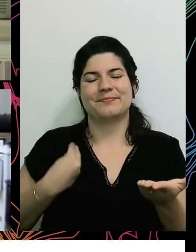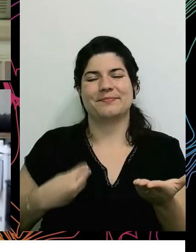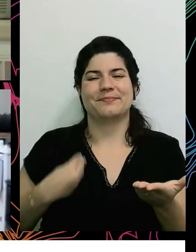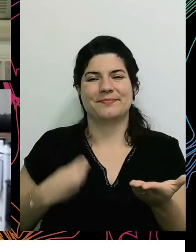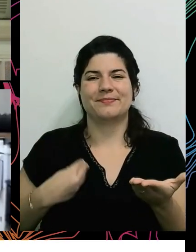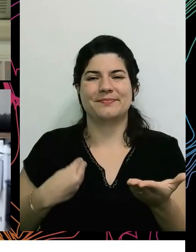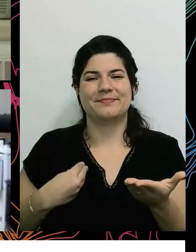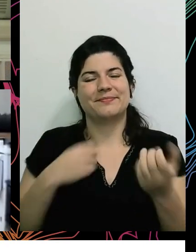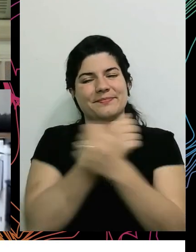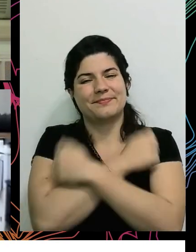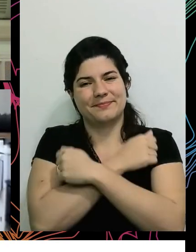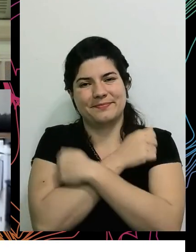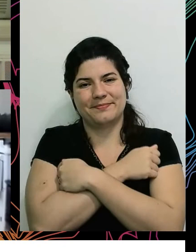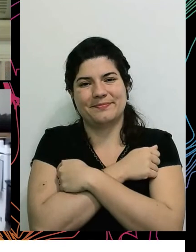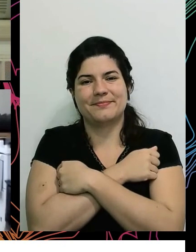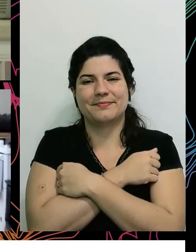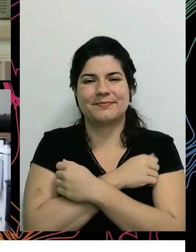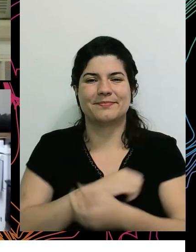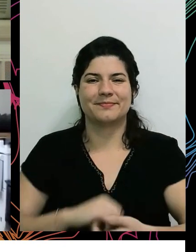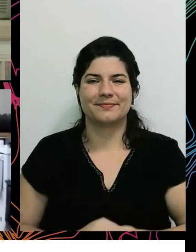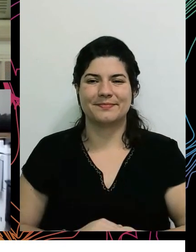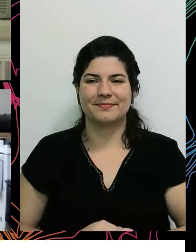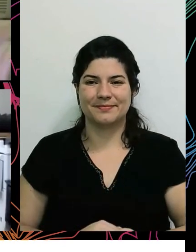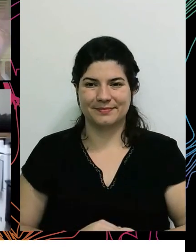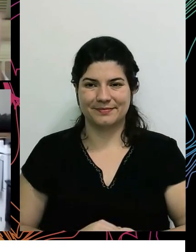grande abraço.